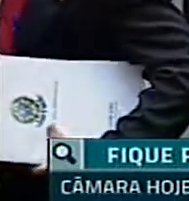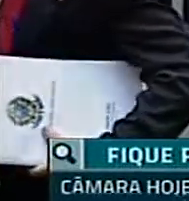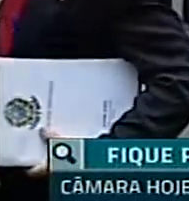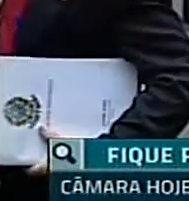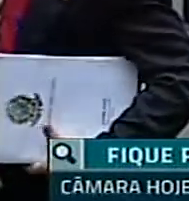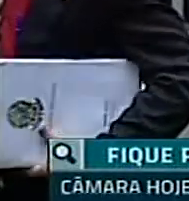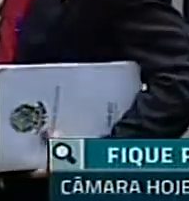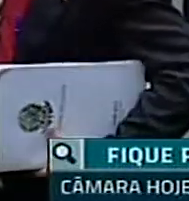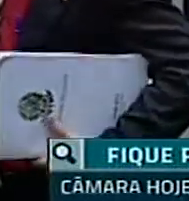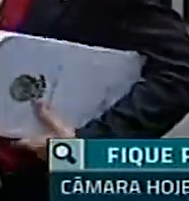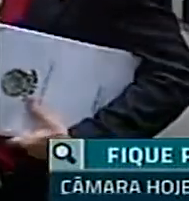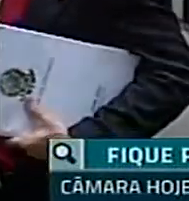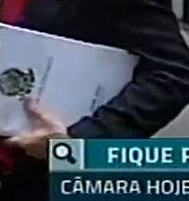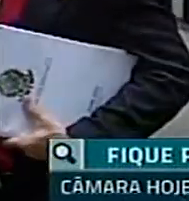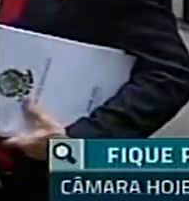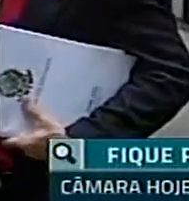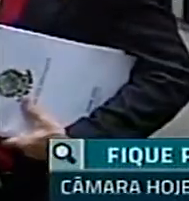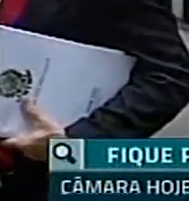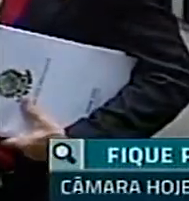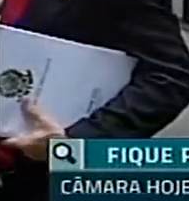para o mundo, para o planeta.